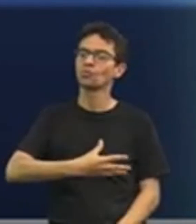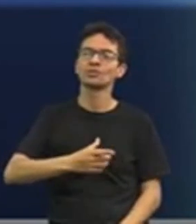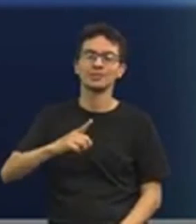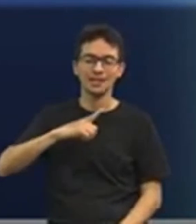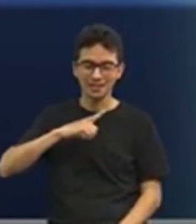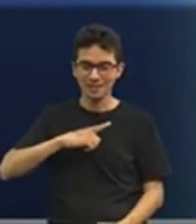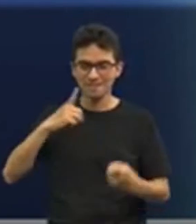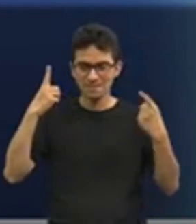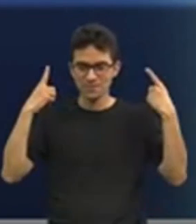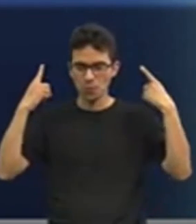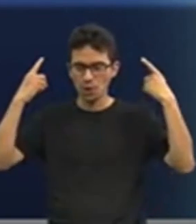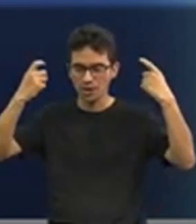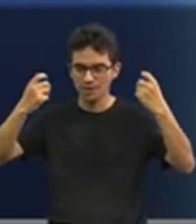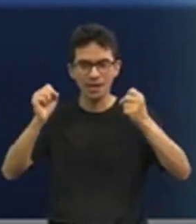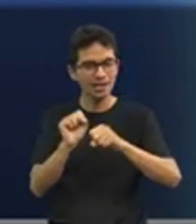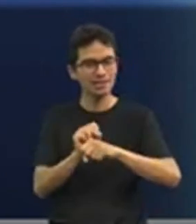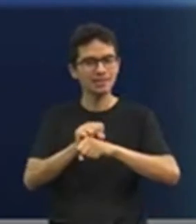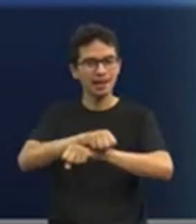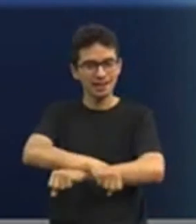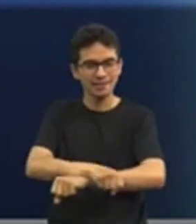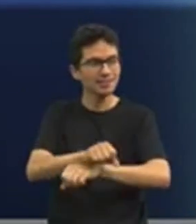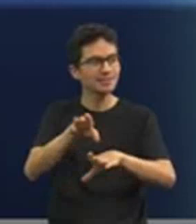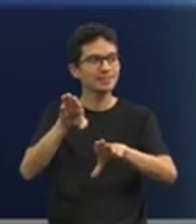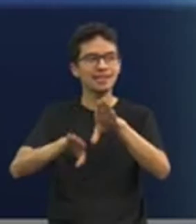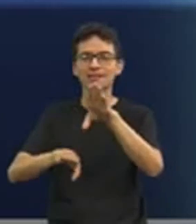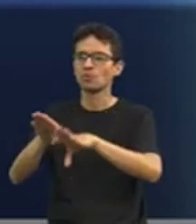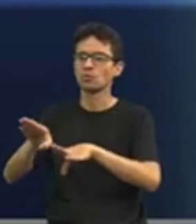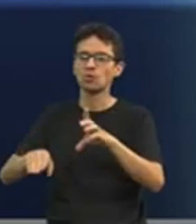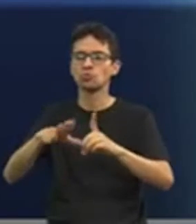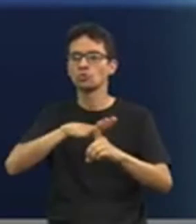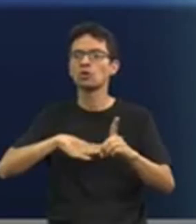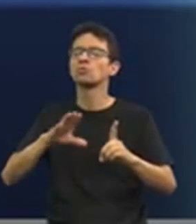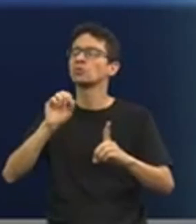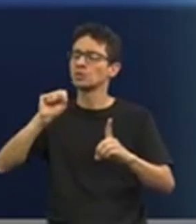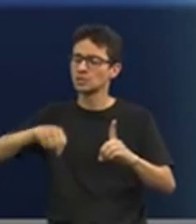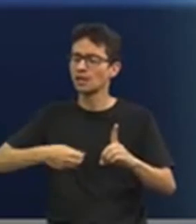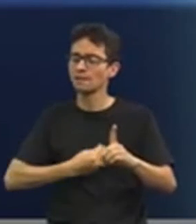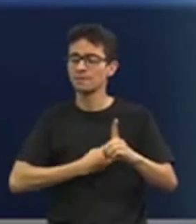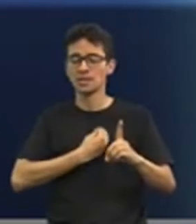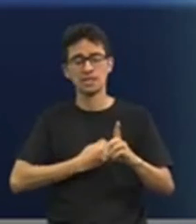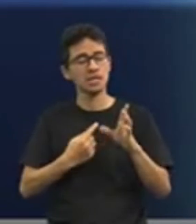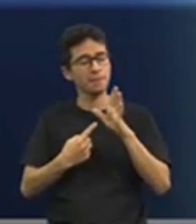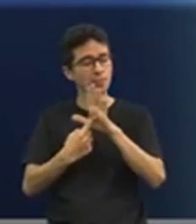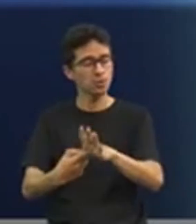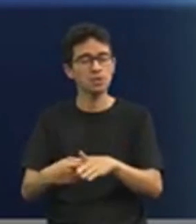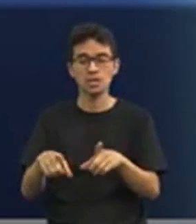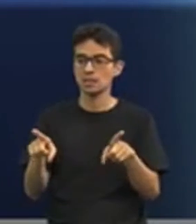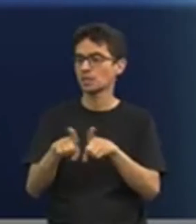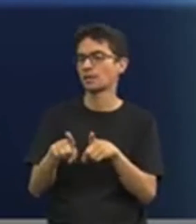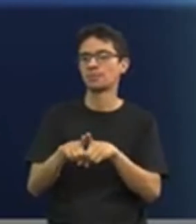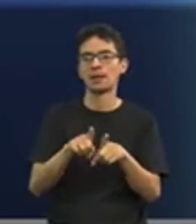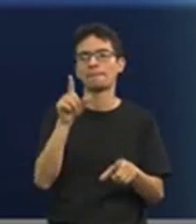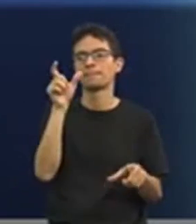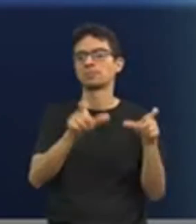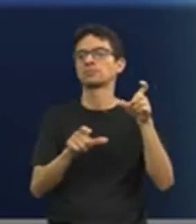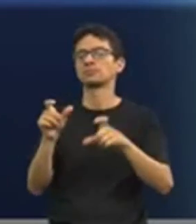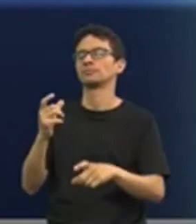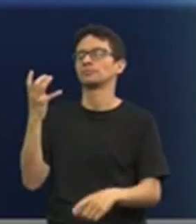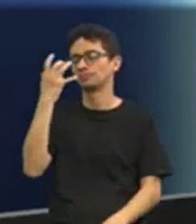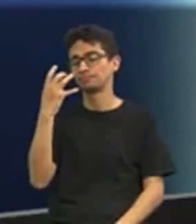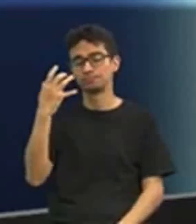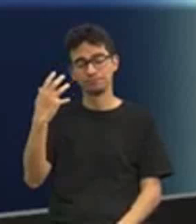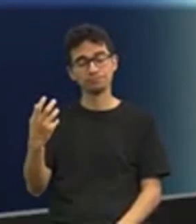violência da escravidão o e as desigualdades sociais presentes no quadro e nas personagens do romance